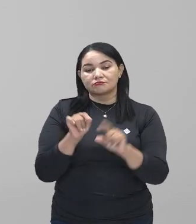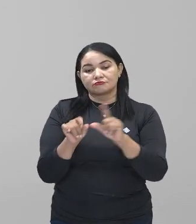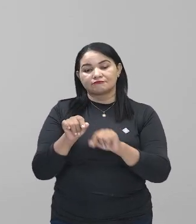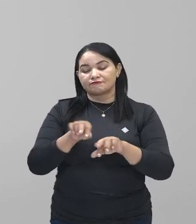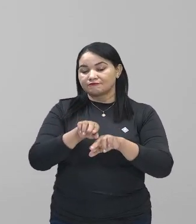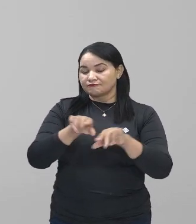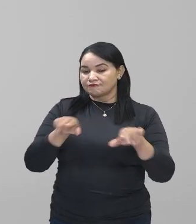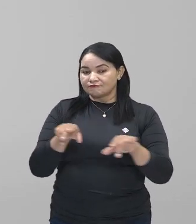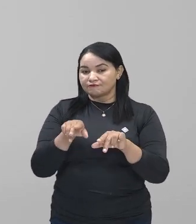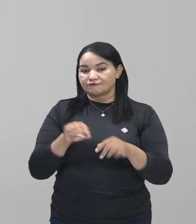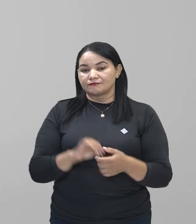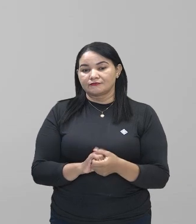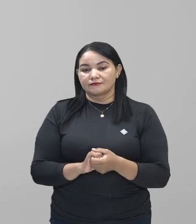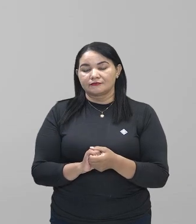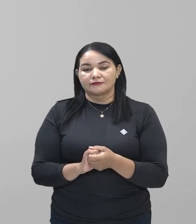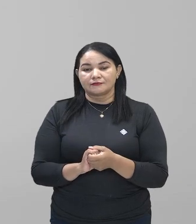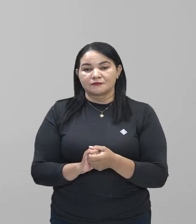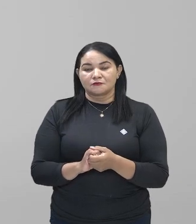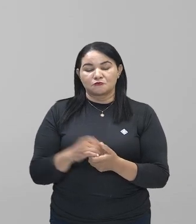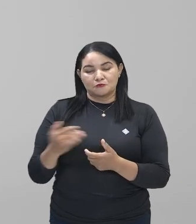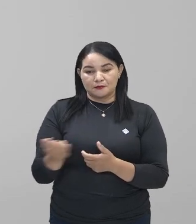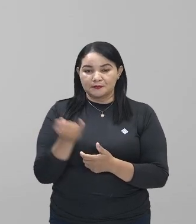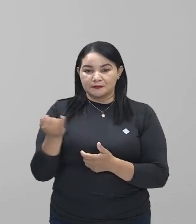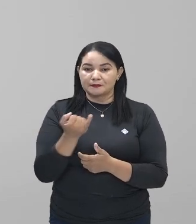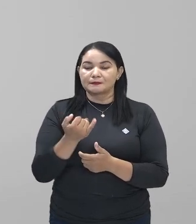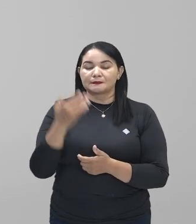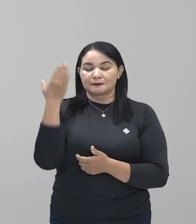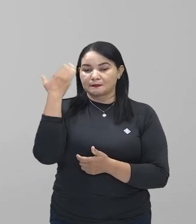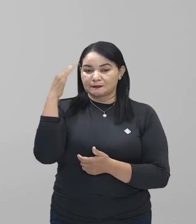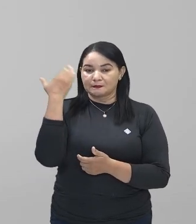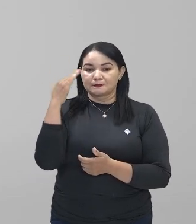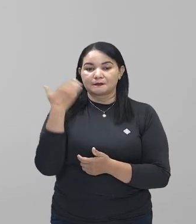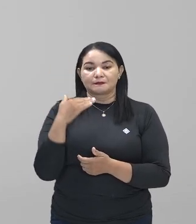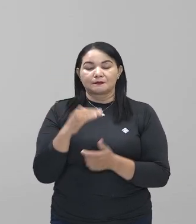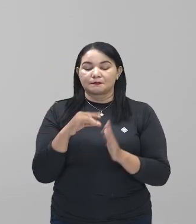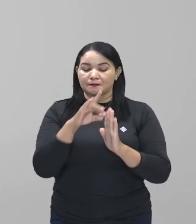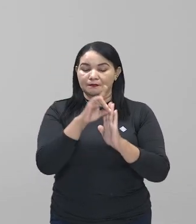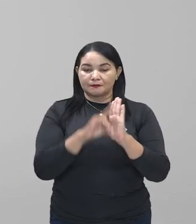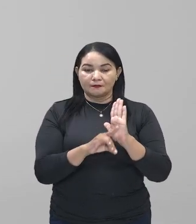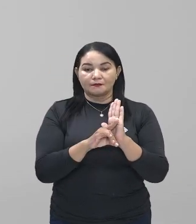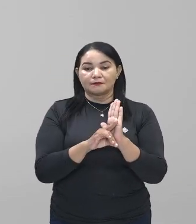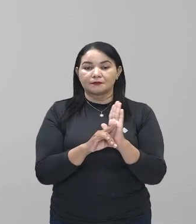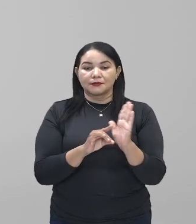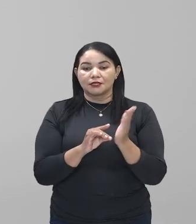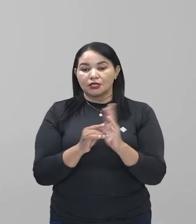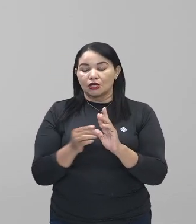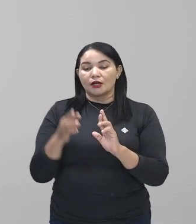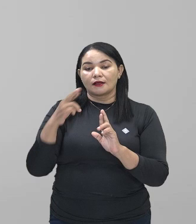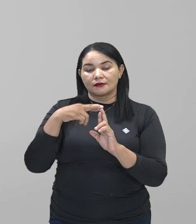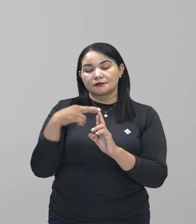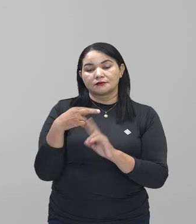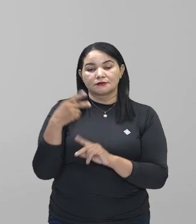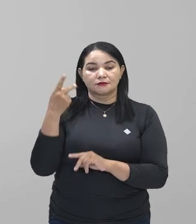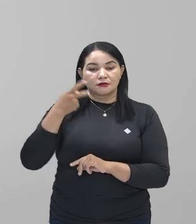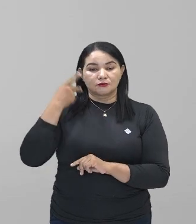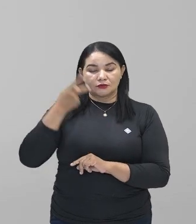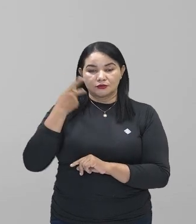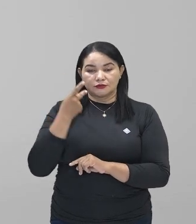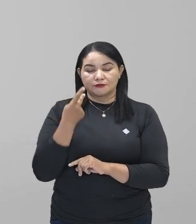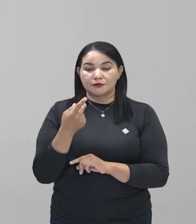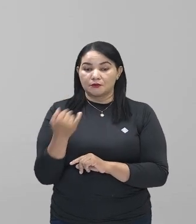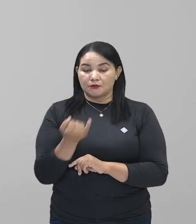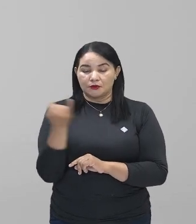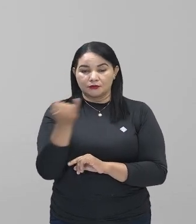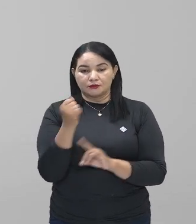Então, é importante nós entendermos também nossos direitos políticos, tá bom? É muito importante para a sociedade.